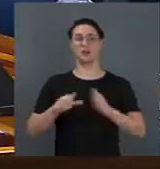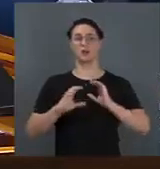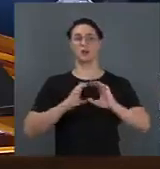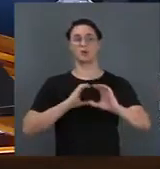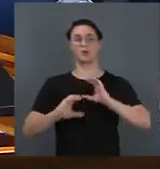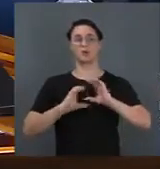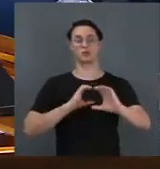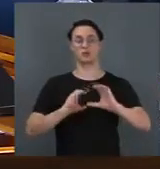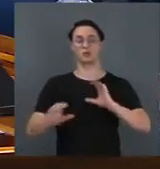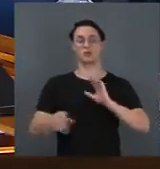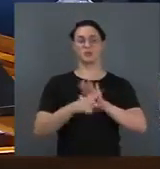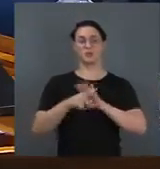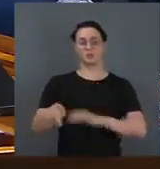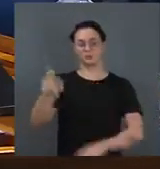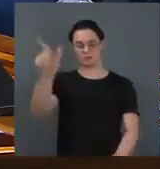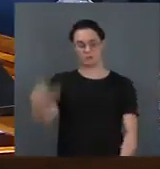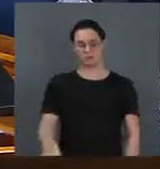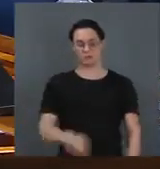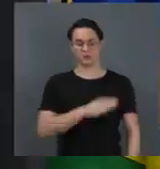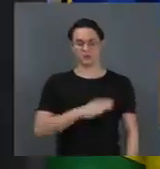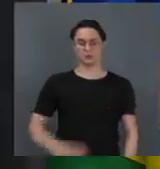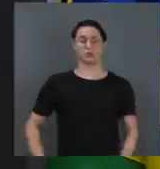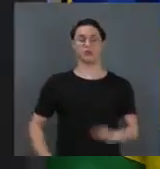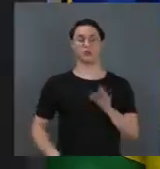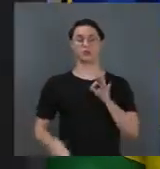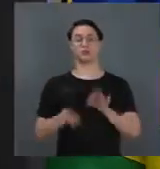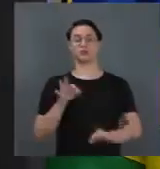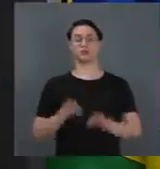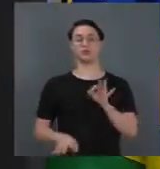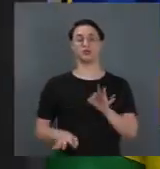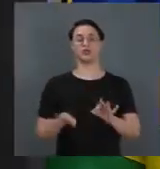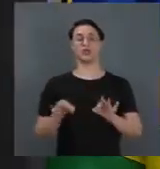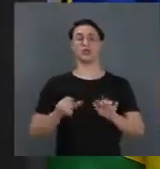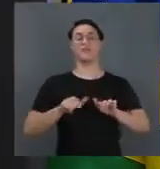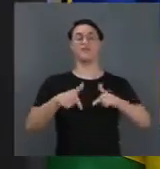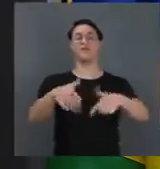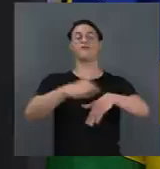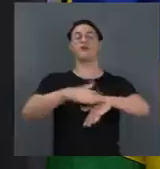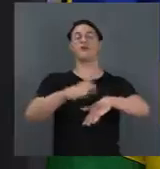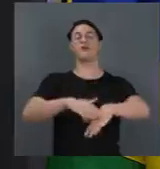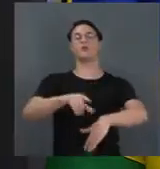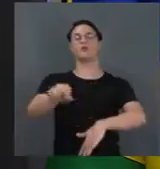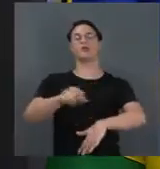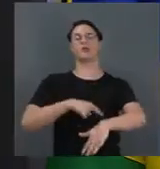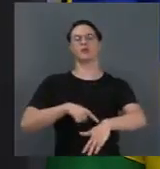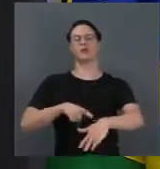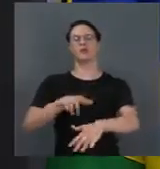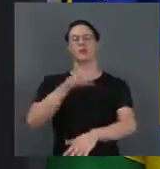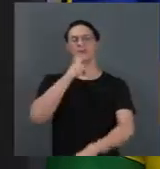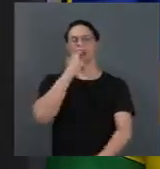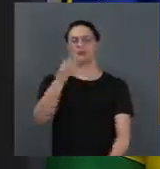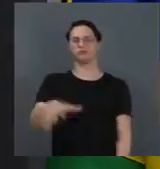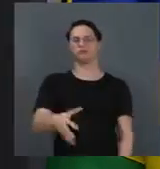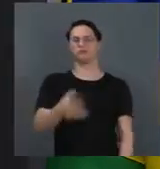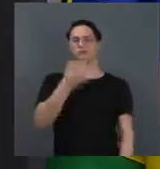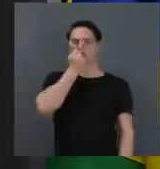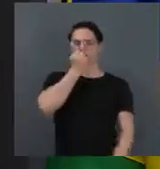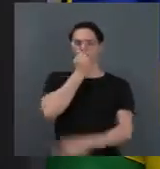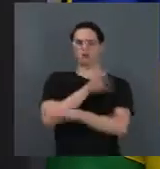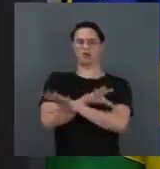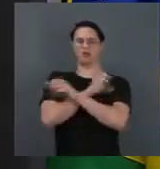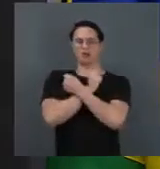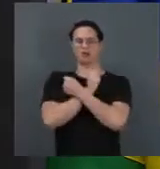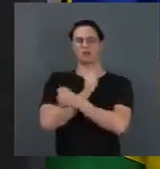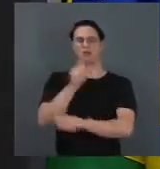Comunicação e do próprio ministro da Justiça, agem no sentido de calar os brasileiros que fazem críticas